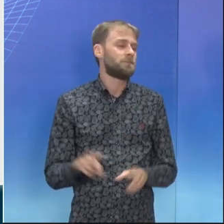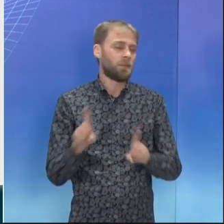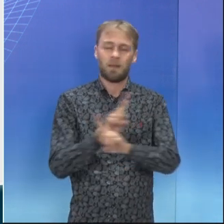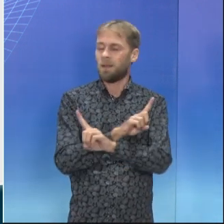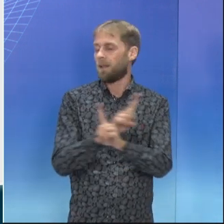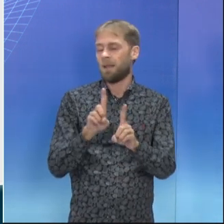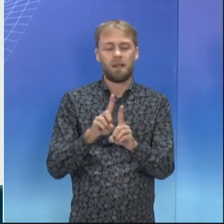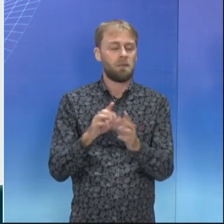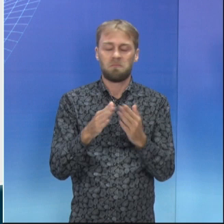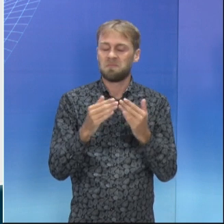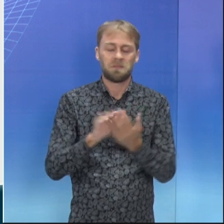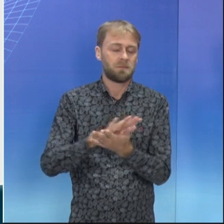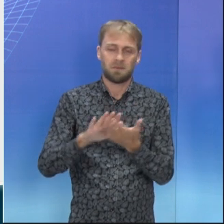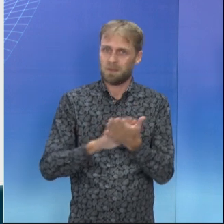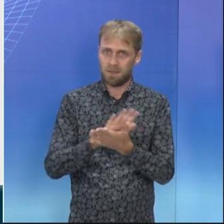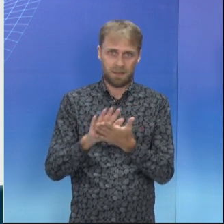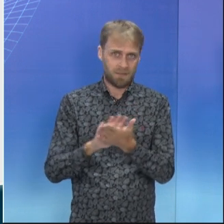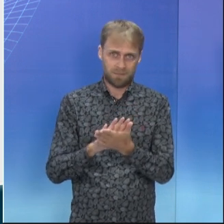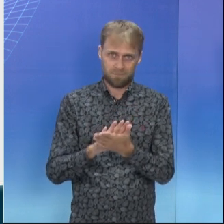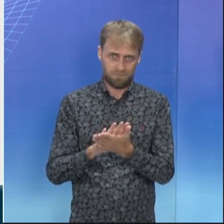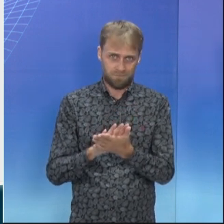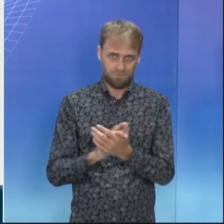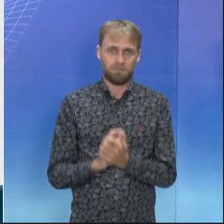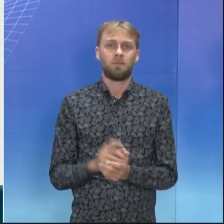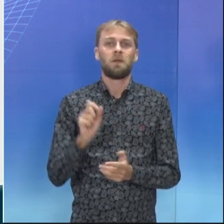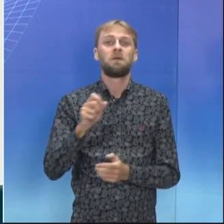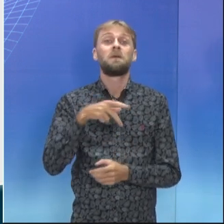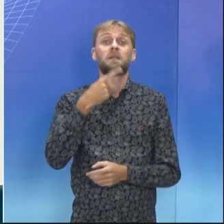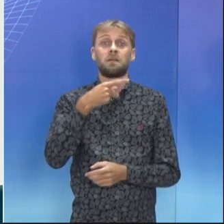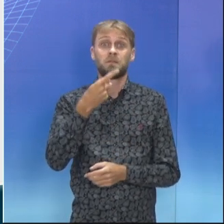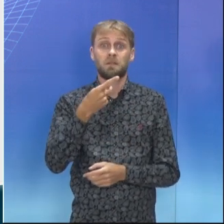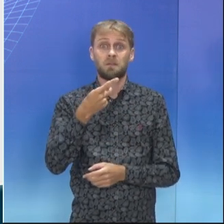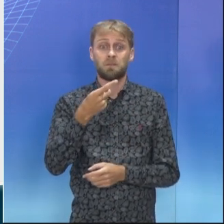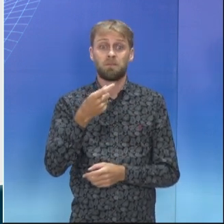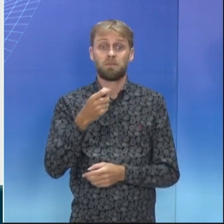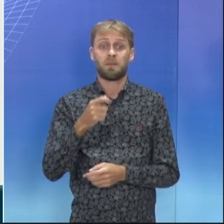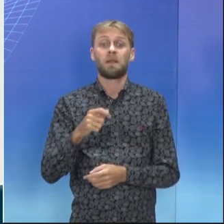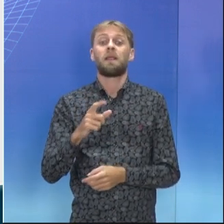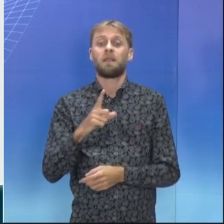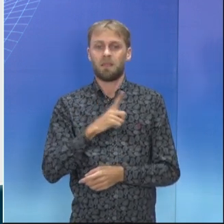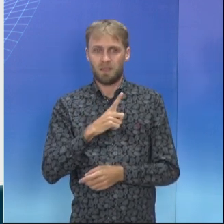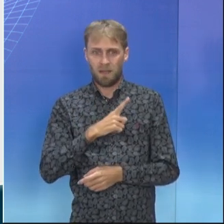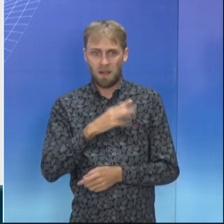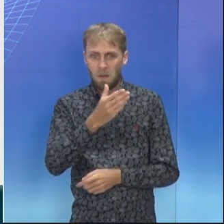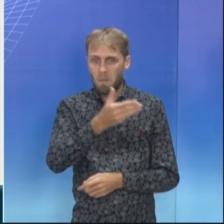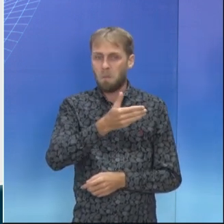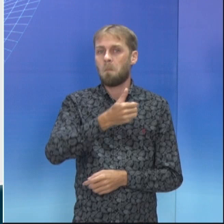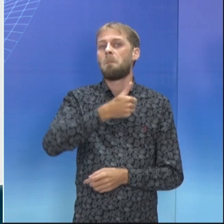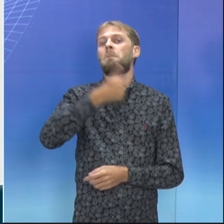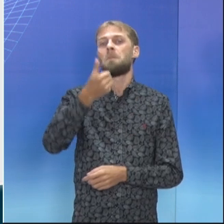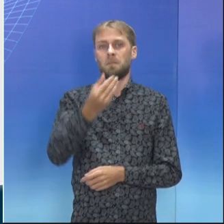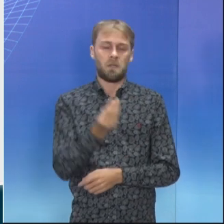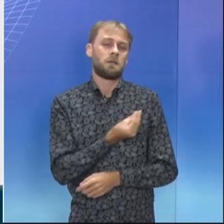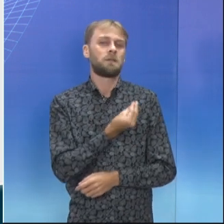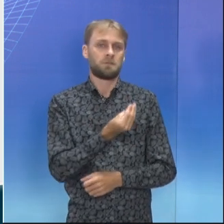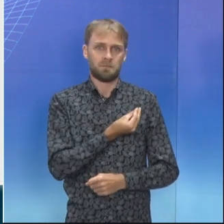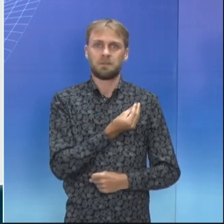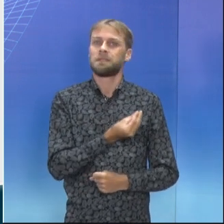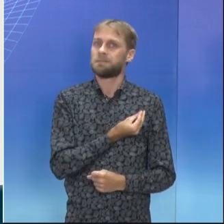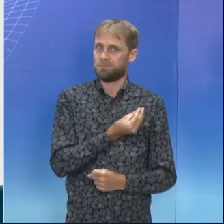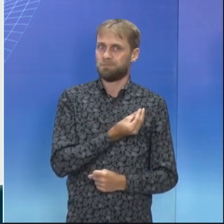nação. Ofereçam? Não. Ele não pediu que ninguém desse uma contrapartida. O que ele disse? Que